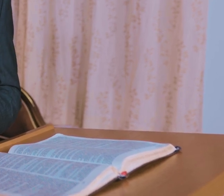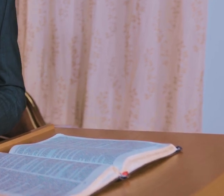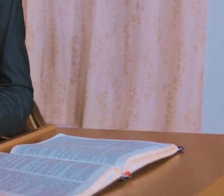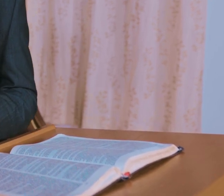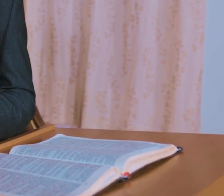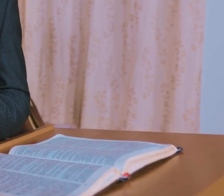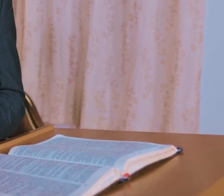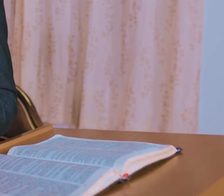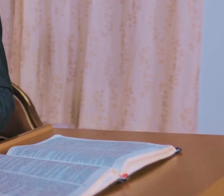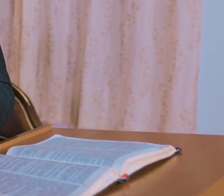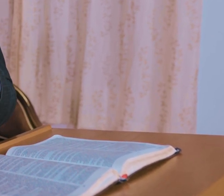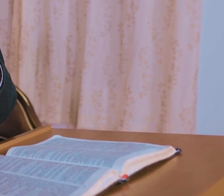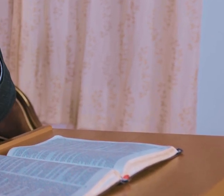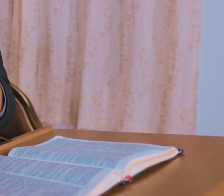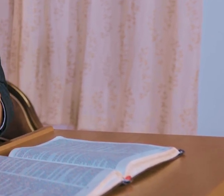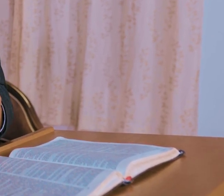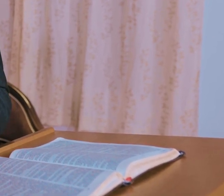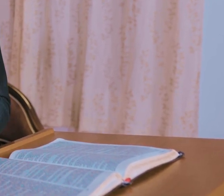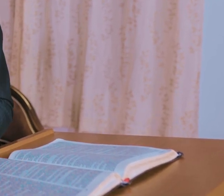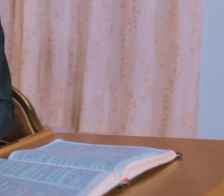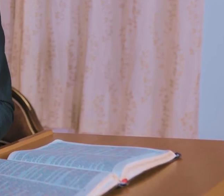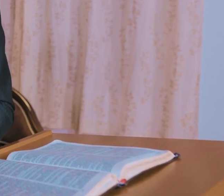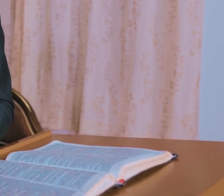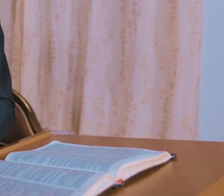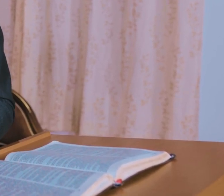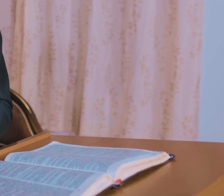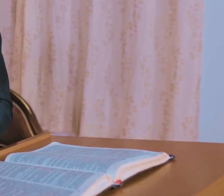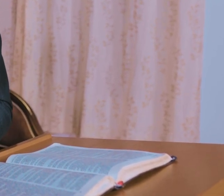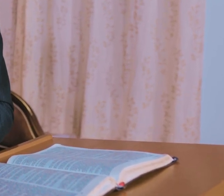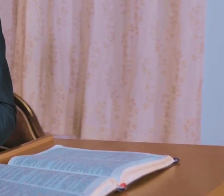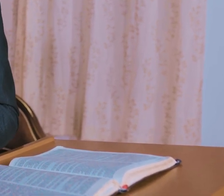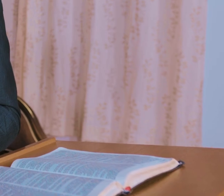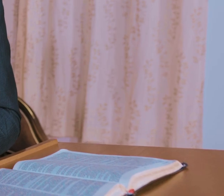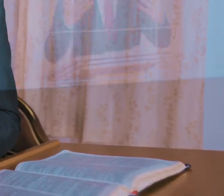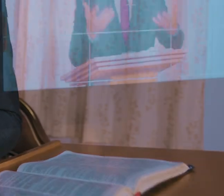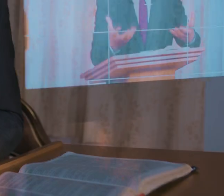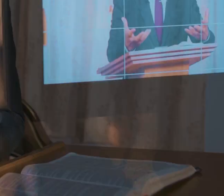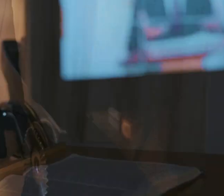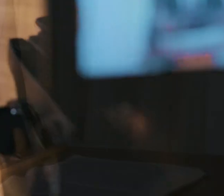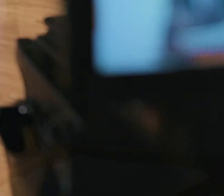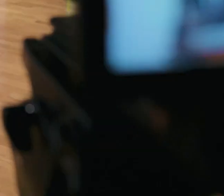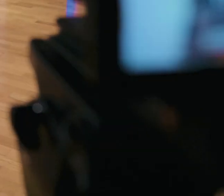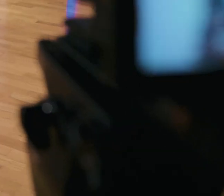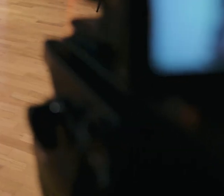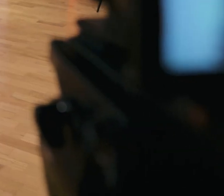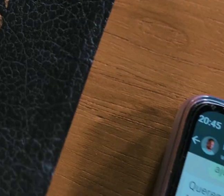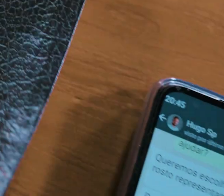ajudarão a edificar a sua vida espiritual. Deus te abençoe sempre.